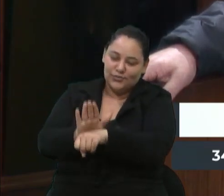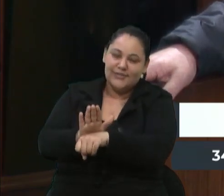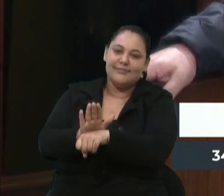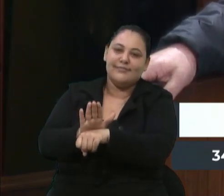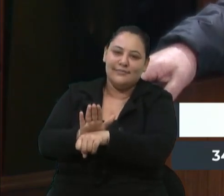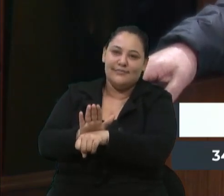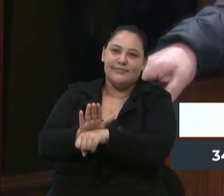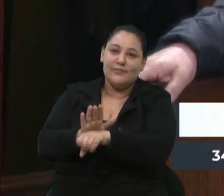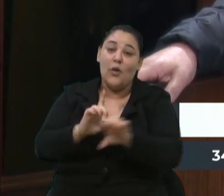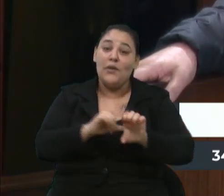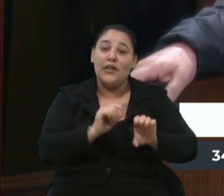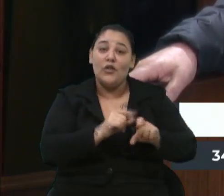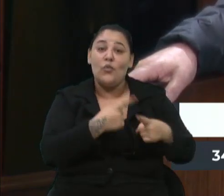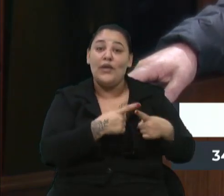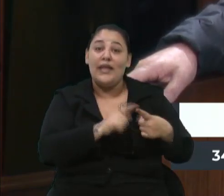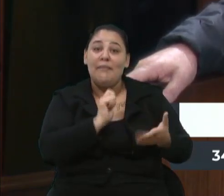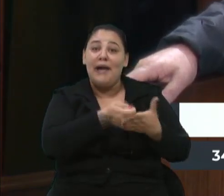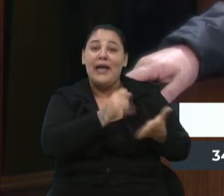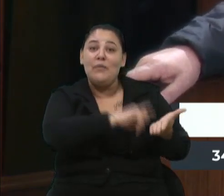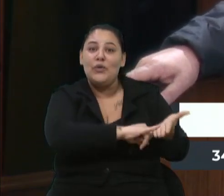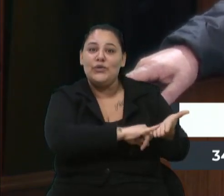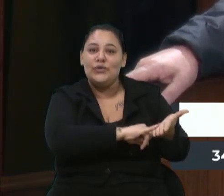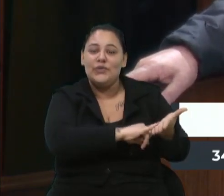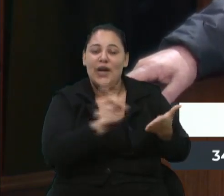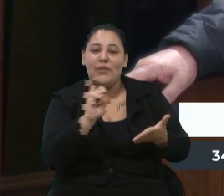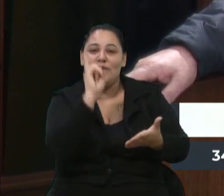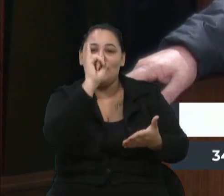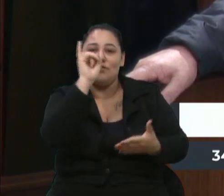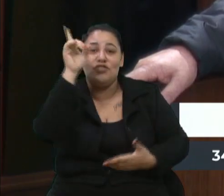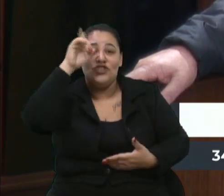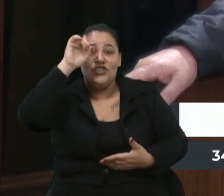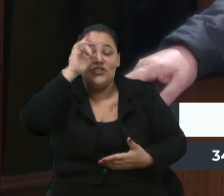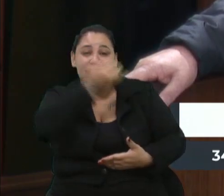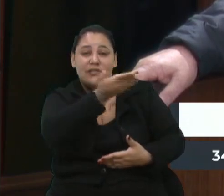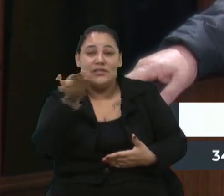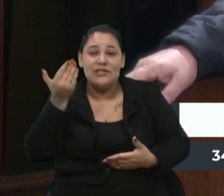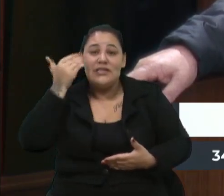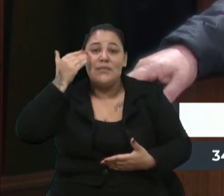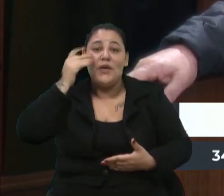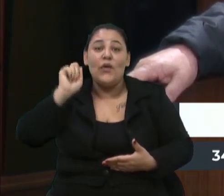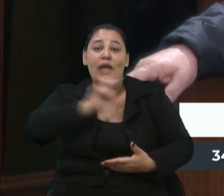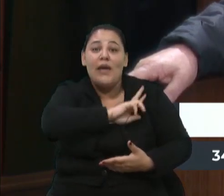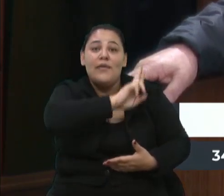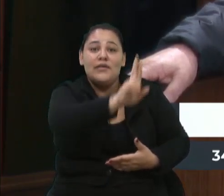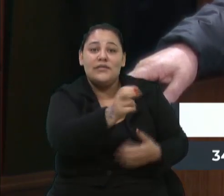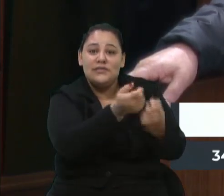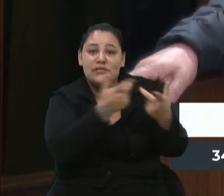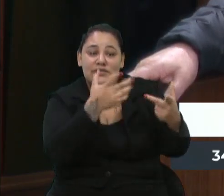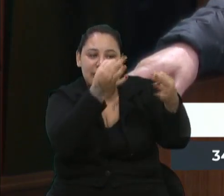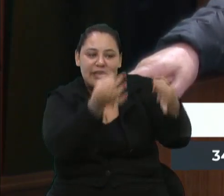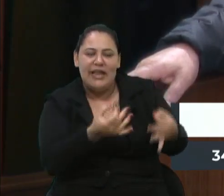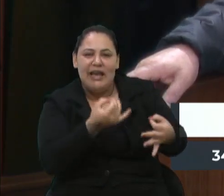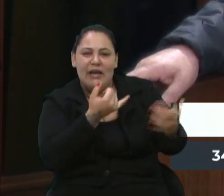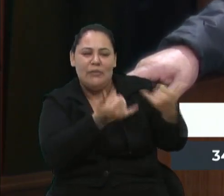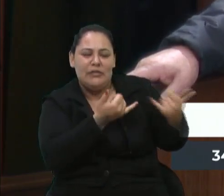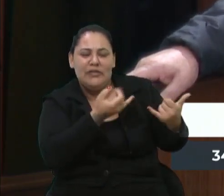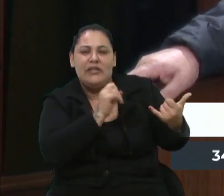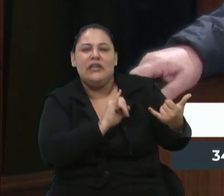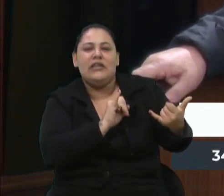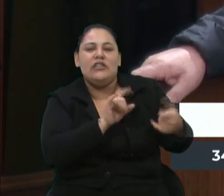também. Então é importante porque no dia a dia, se a gente saber o que representa, se tivesse fechado com